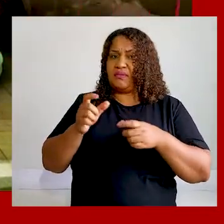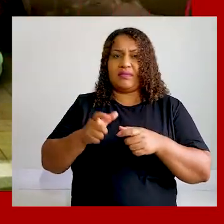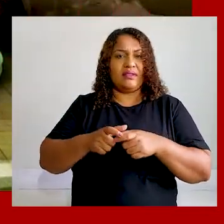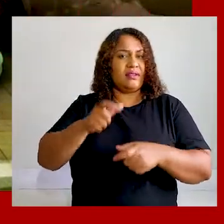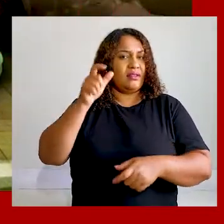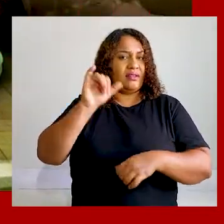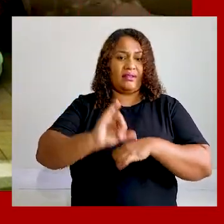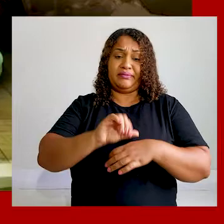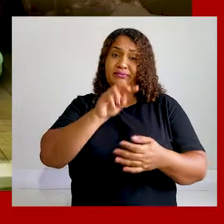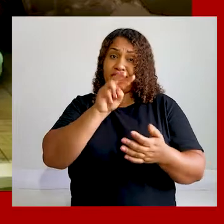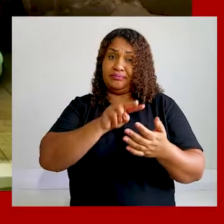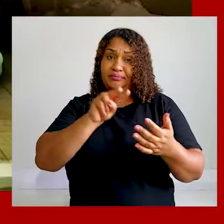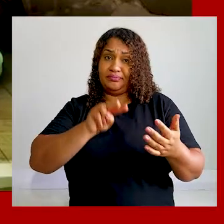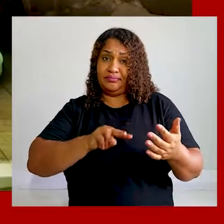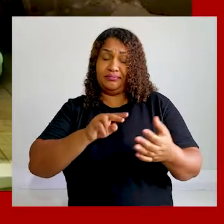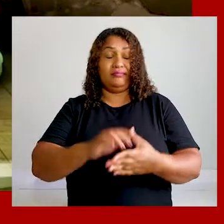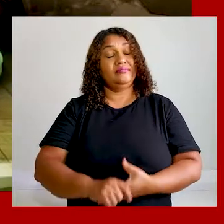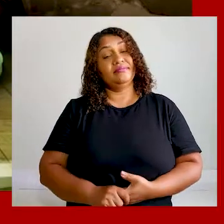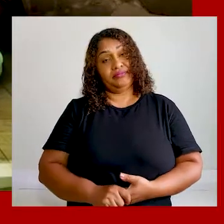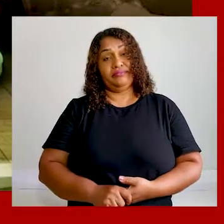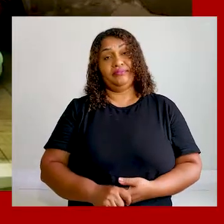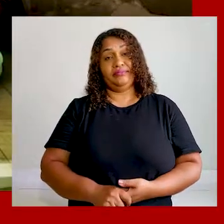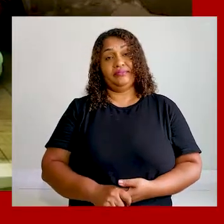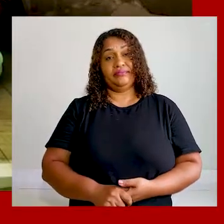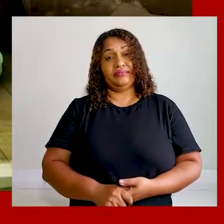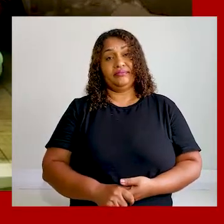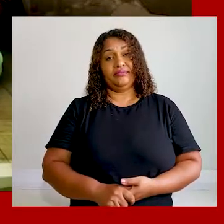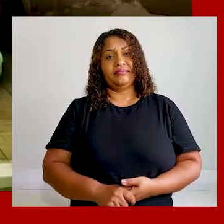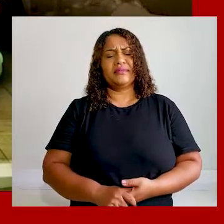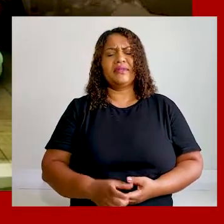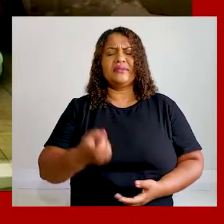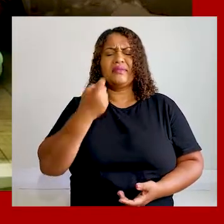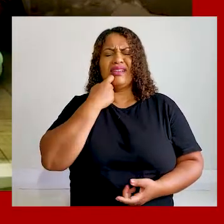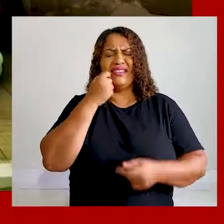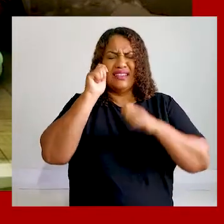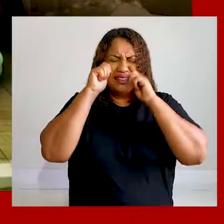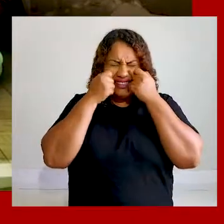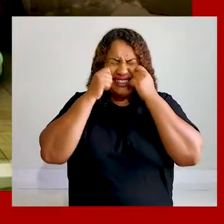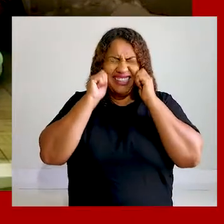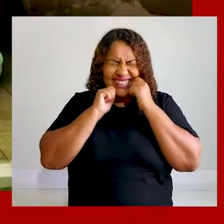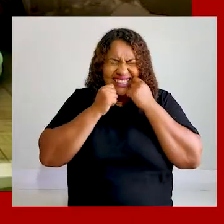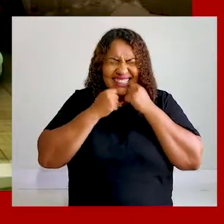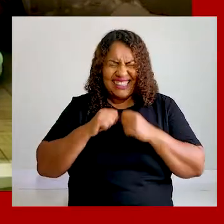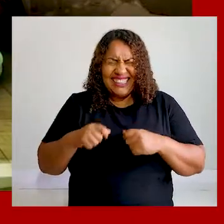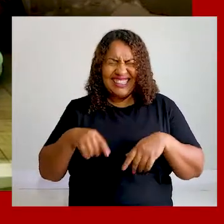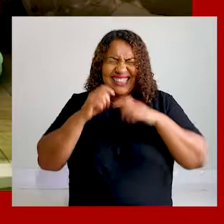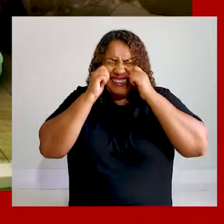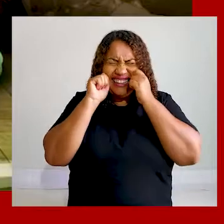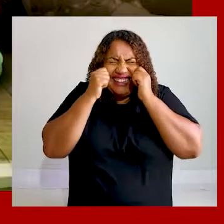verá mais latas nessa leitura. O peixinho chorou